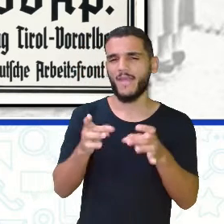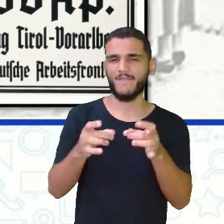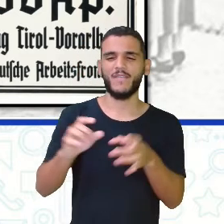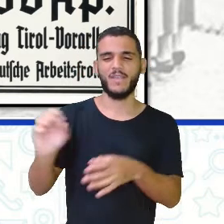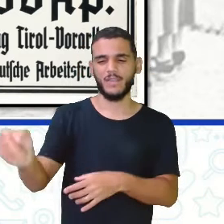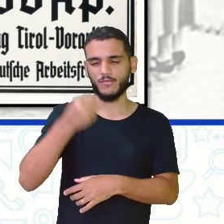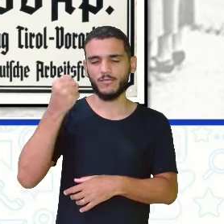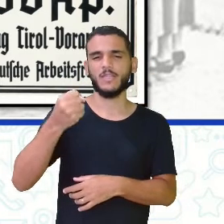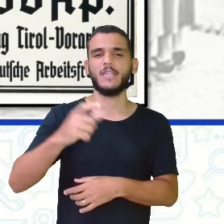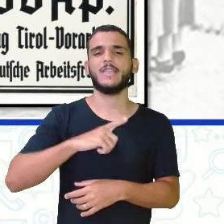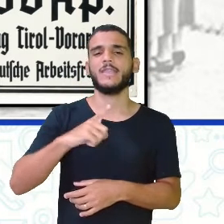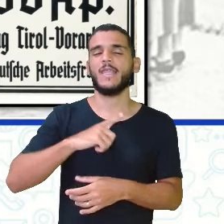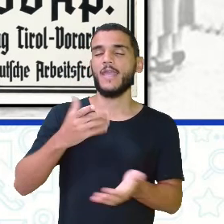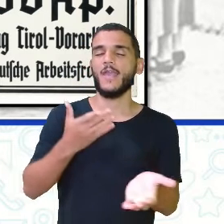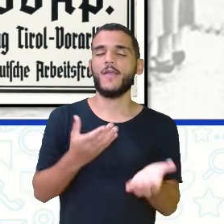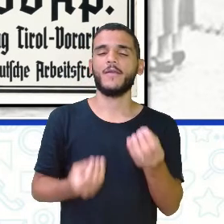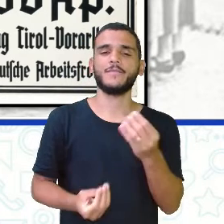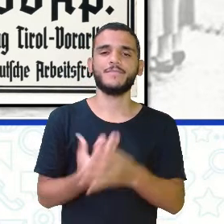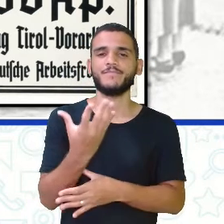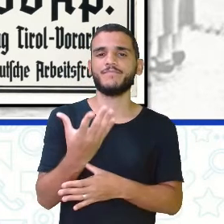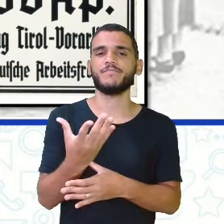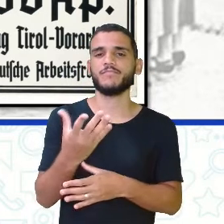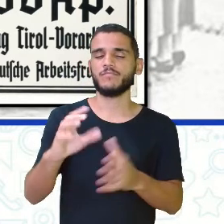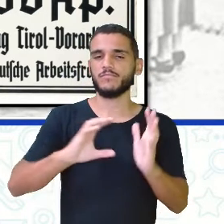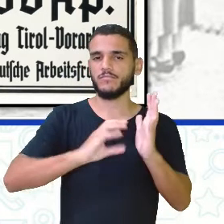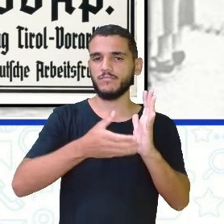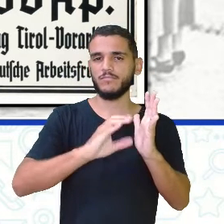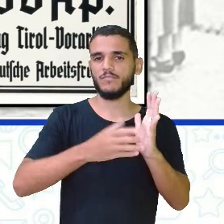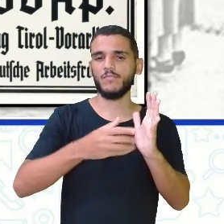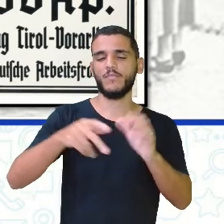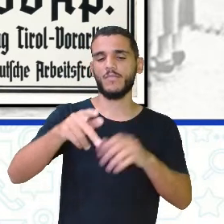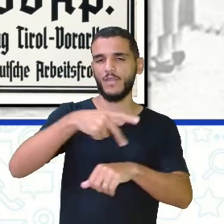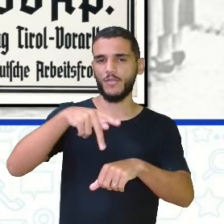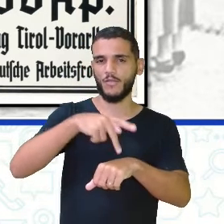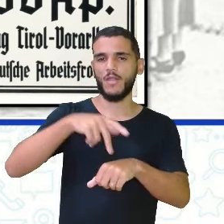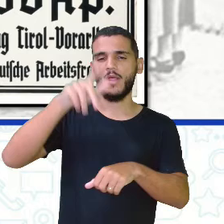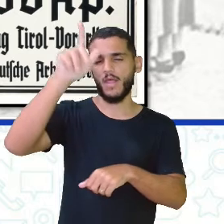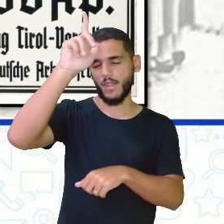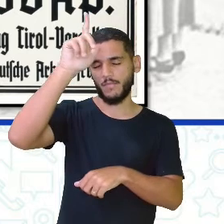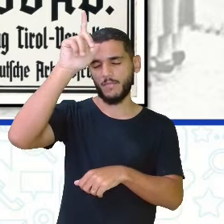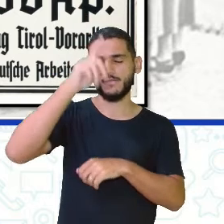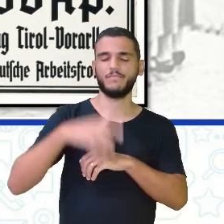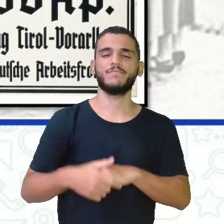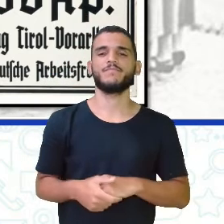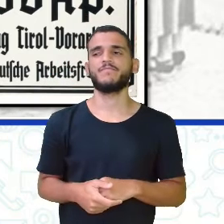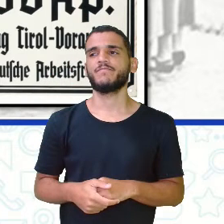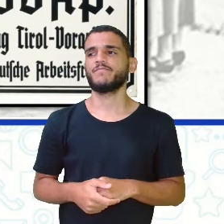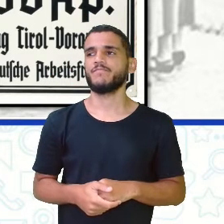do nacionalismo alemão. Então, ali, ó, a gente tem